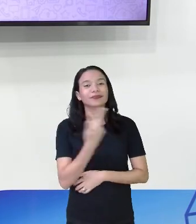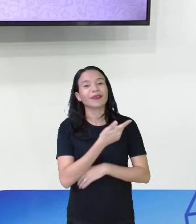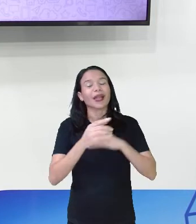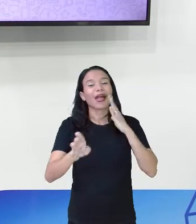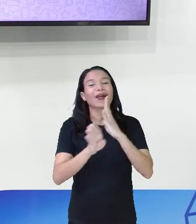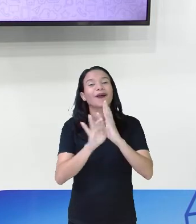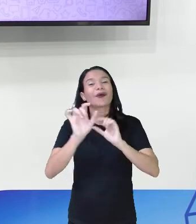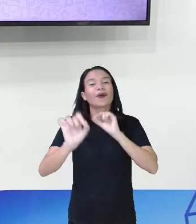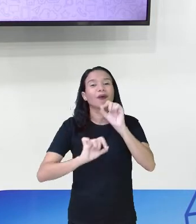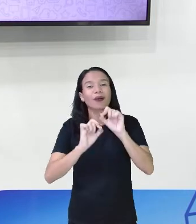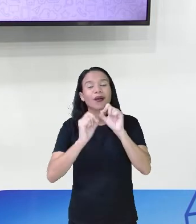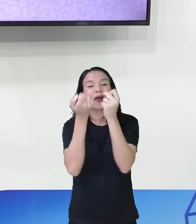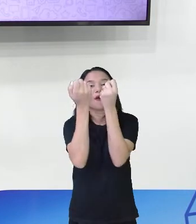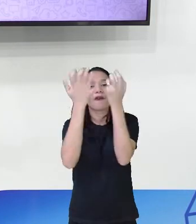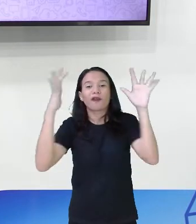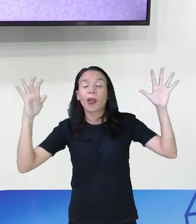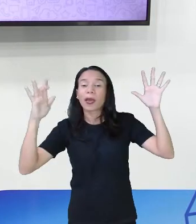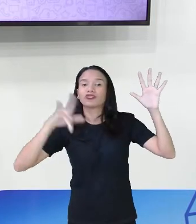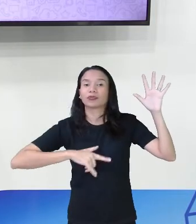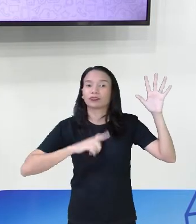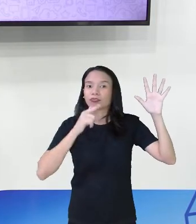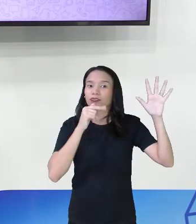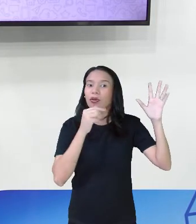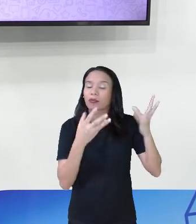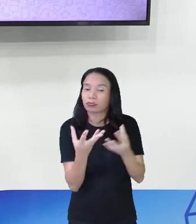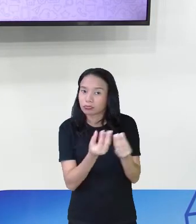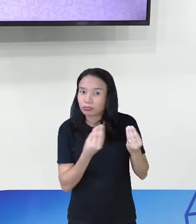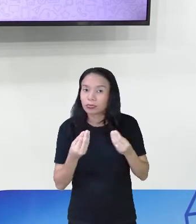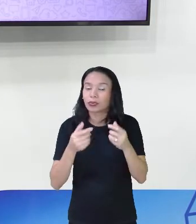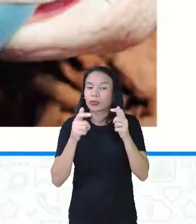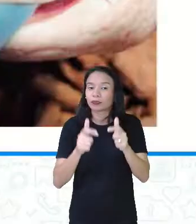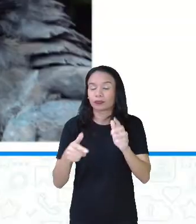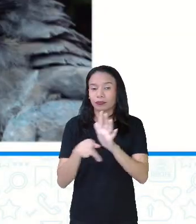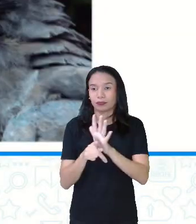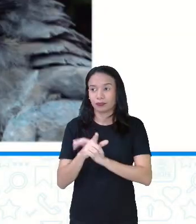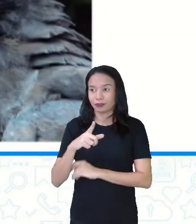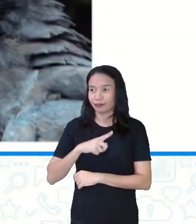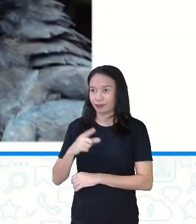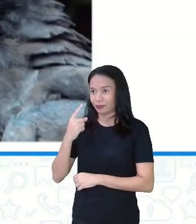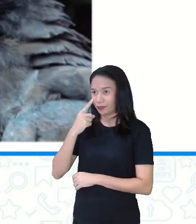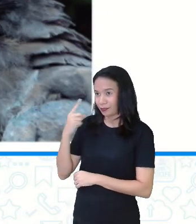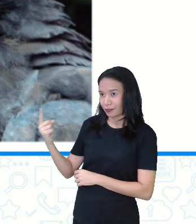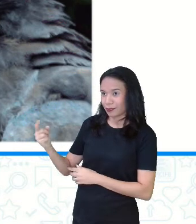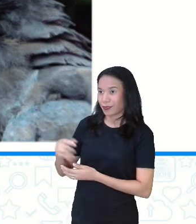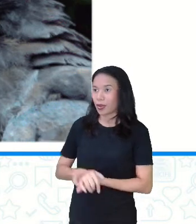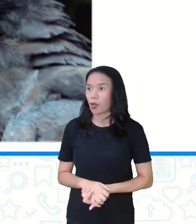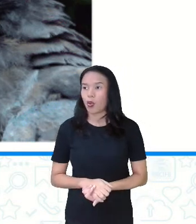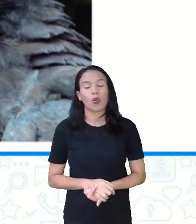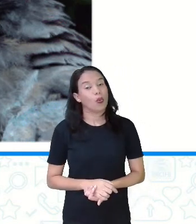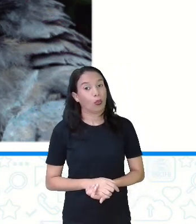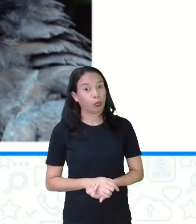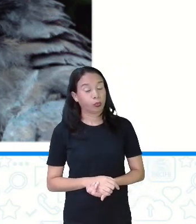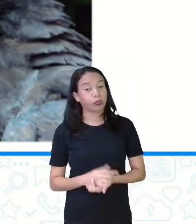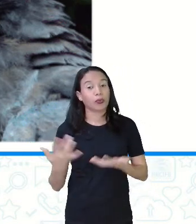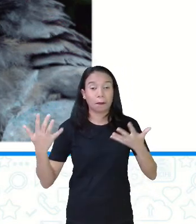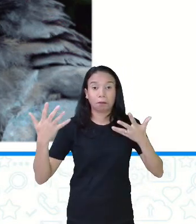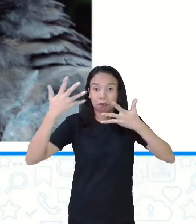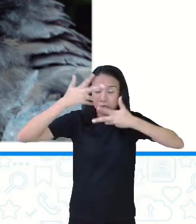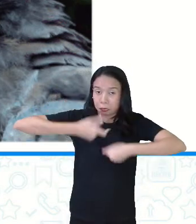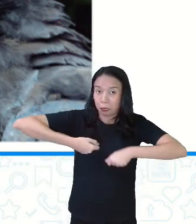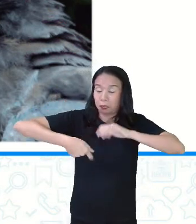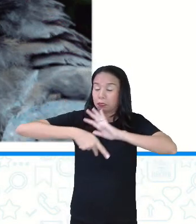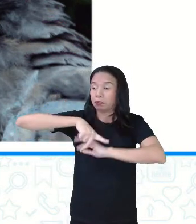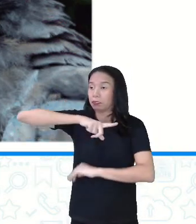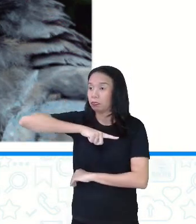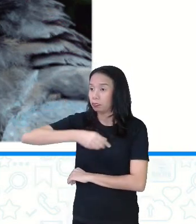ele em florestas secas, úmidas e na região costeira. Vamos continuar. Olha esse jovem aí, todo